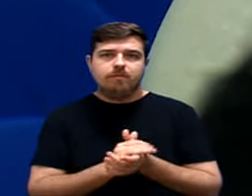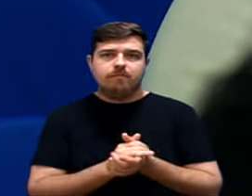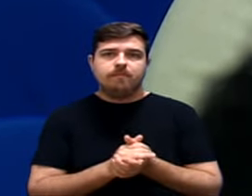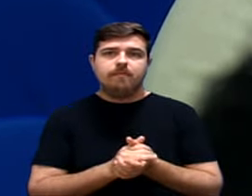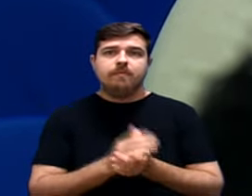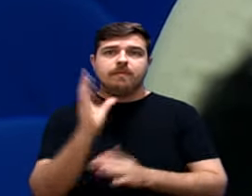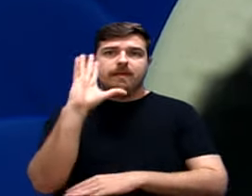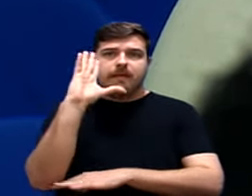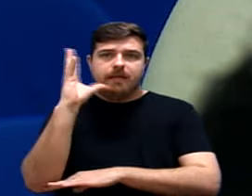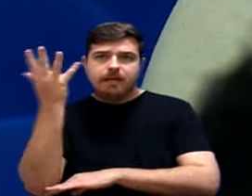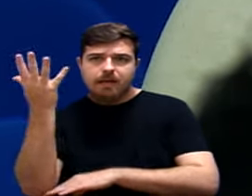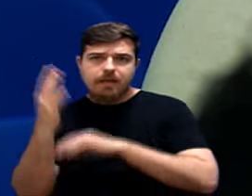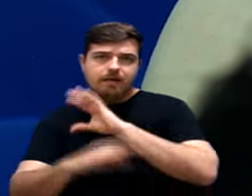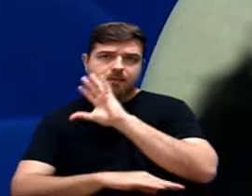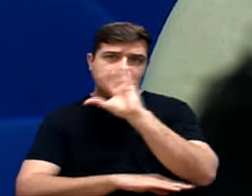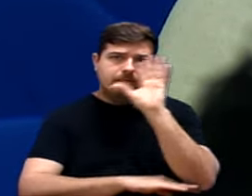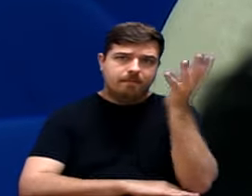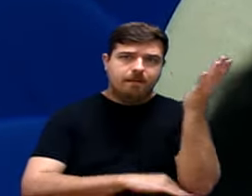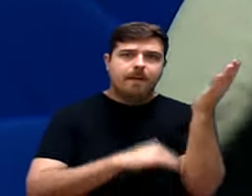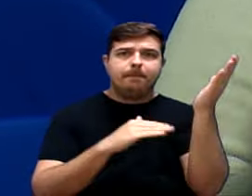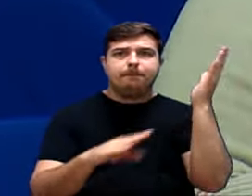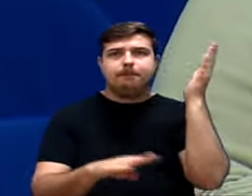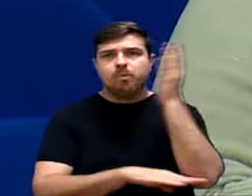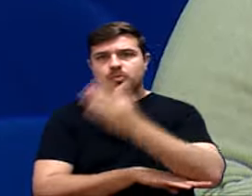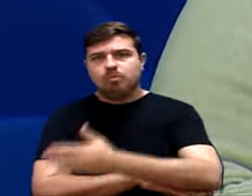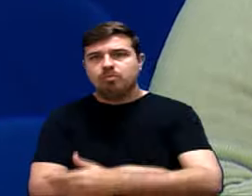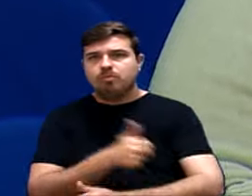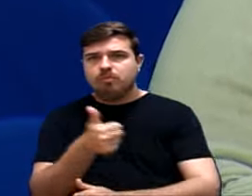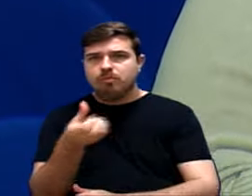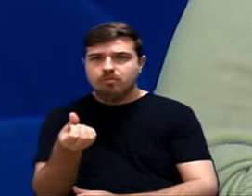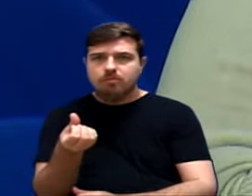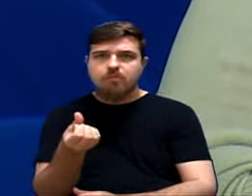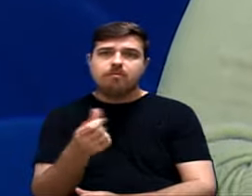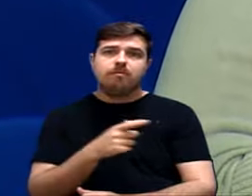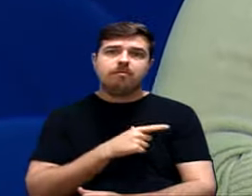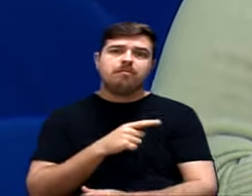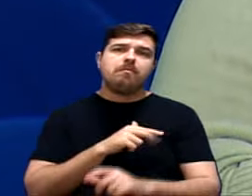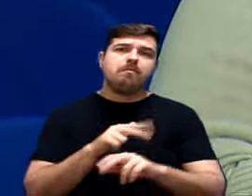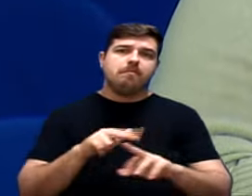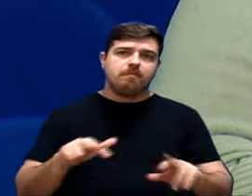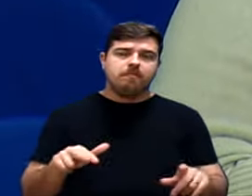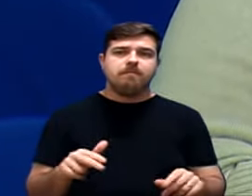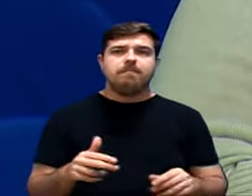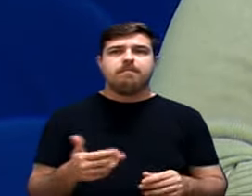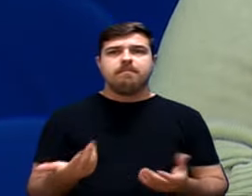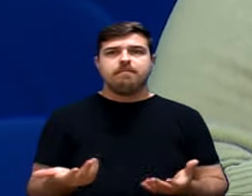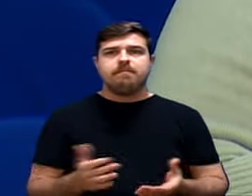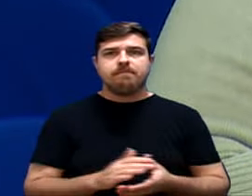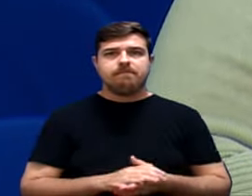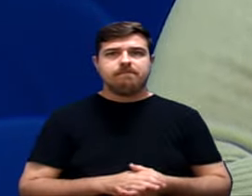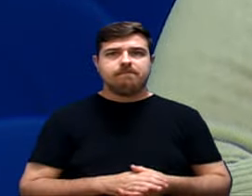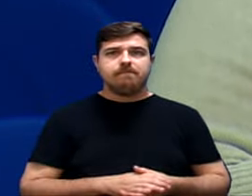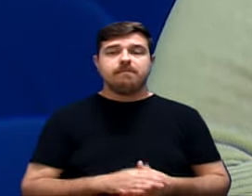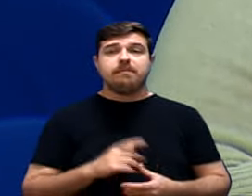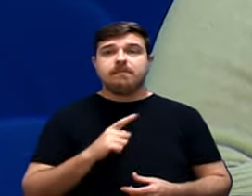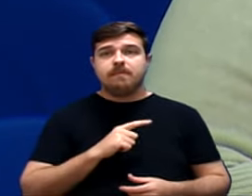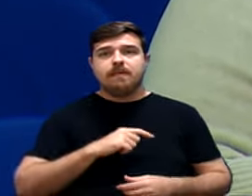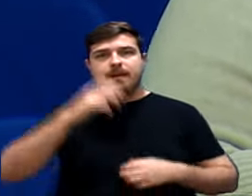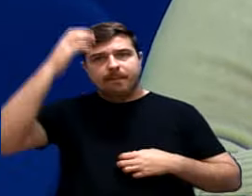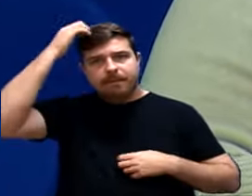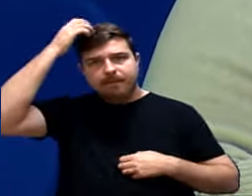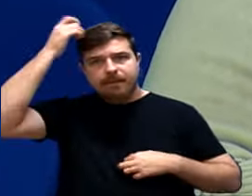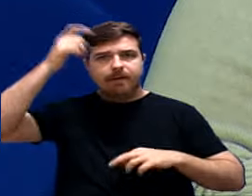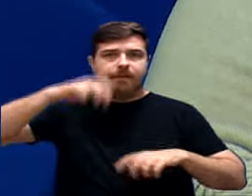derrubadas 16 árvores dessa área lá nós temos esquil Esquilos não perdão lá nós temos micos tem cágados